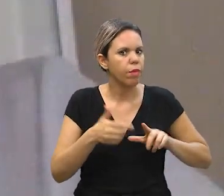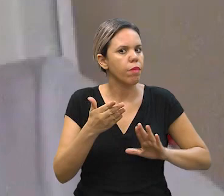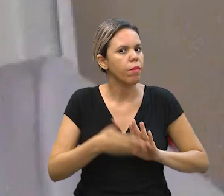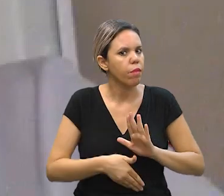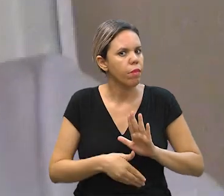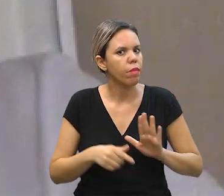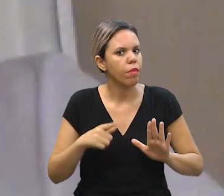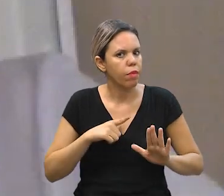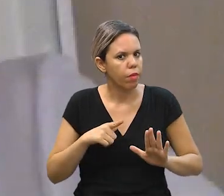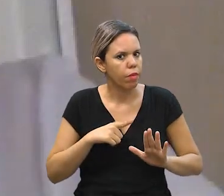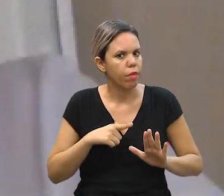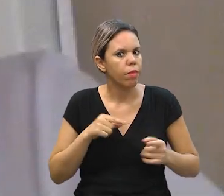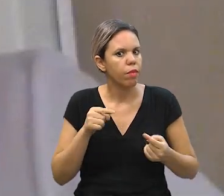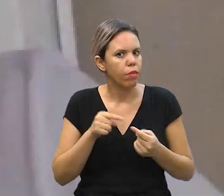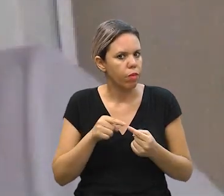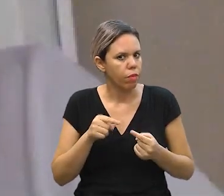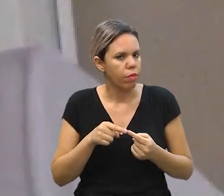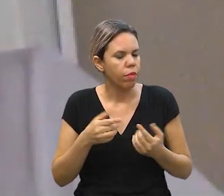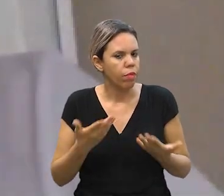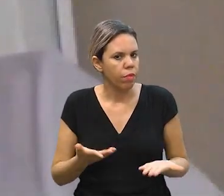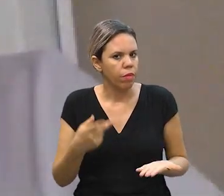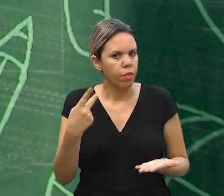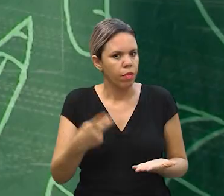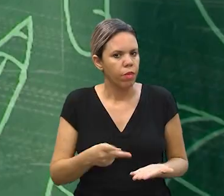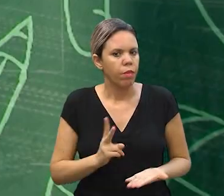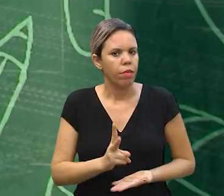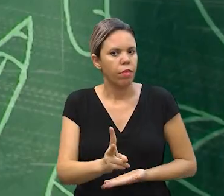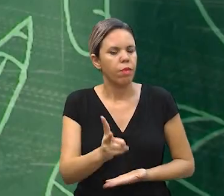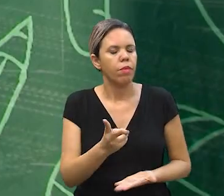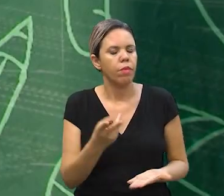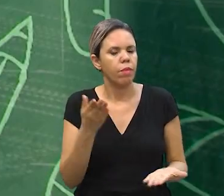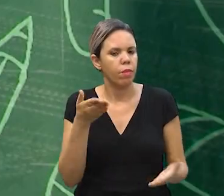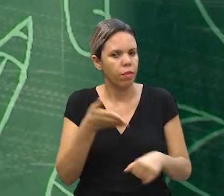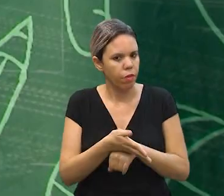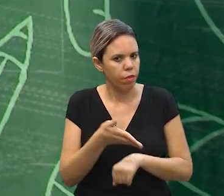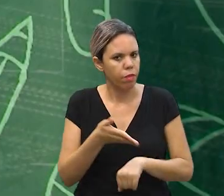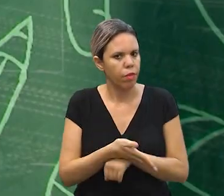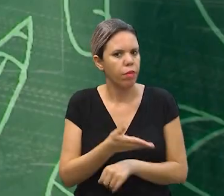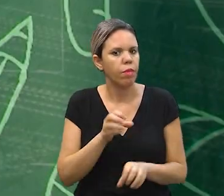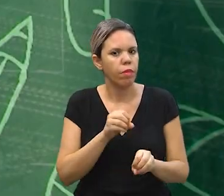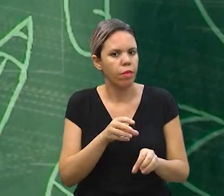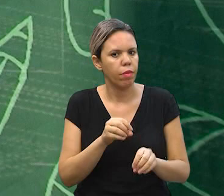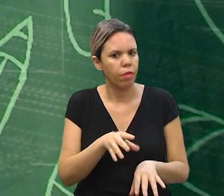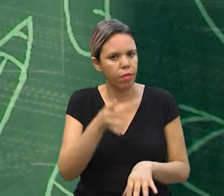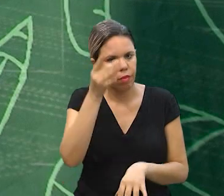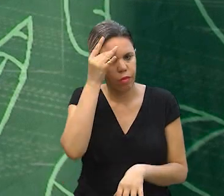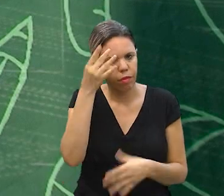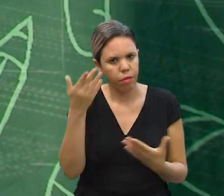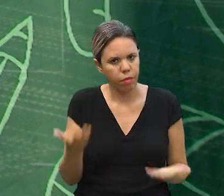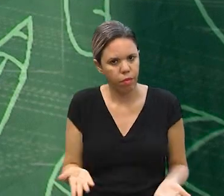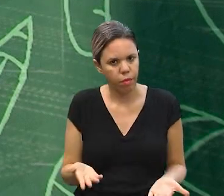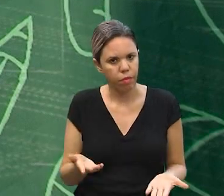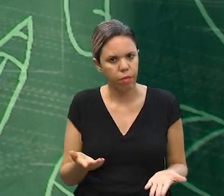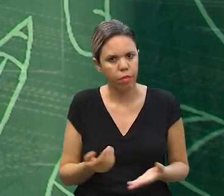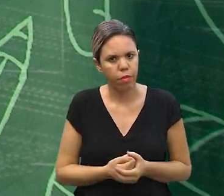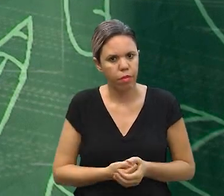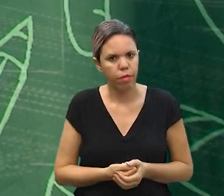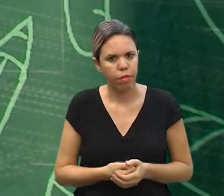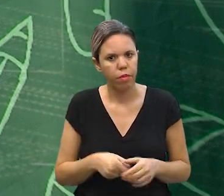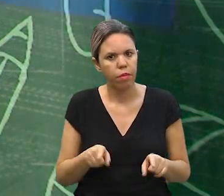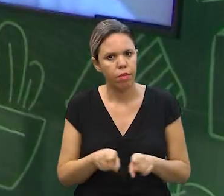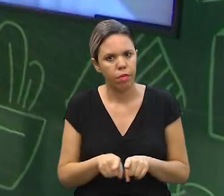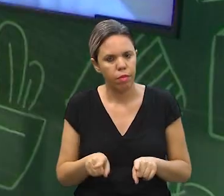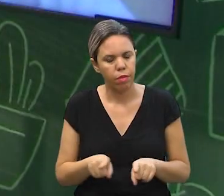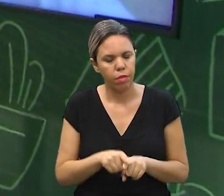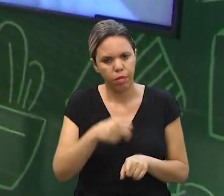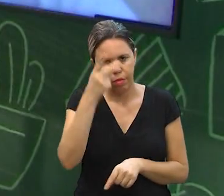que tem a ver com a sua permanência no sistema de ensino. Entendi. Então, é uma forma